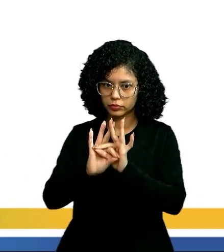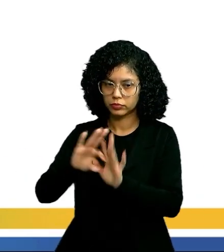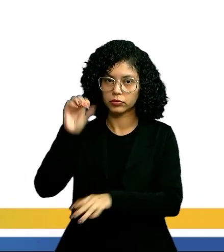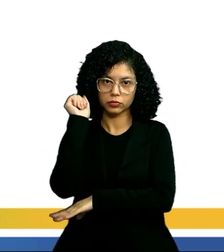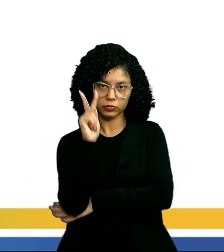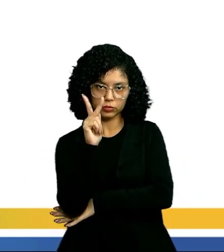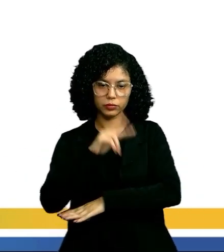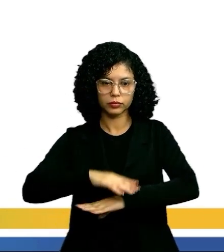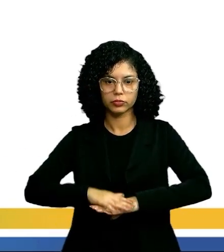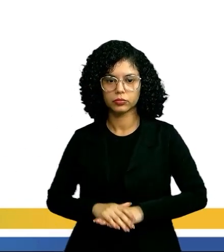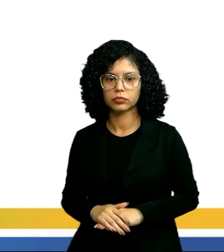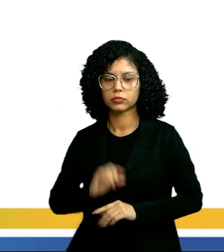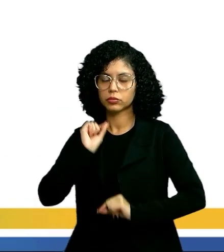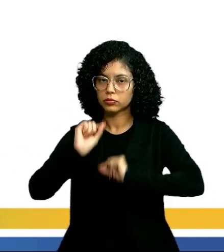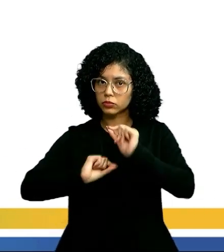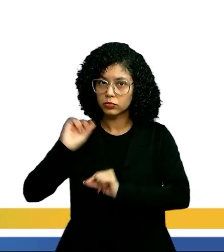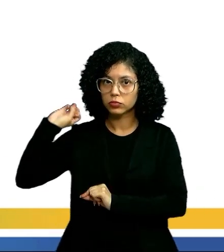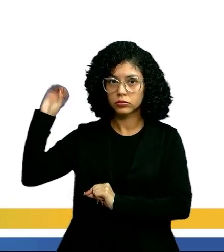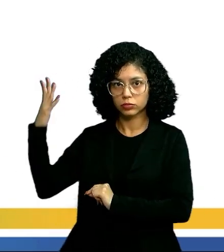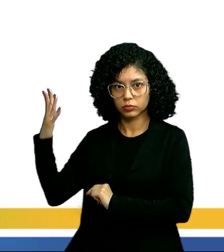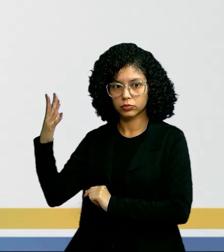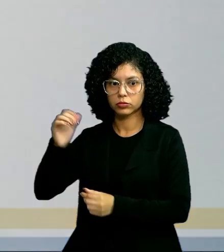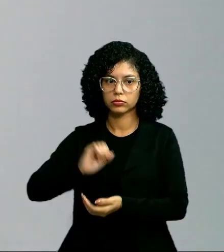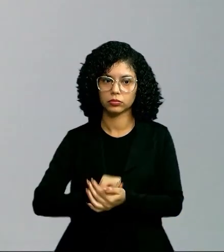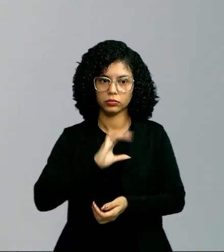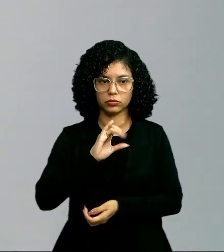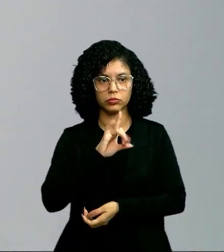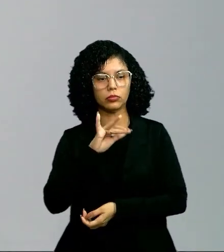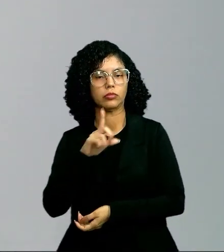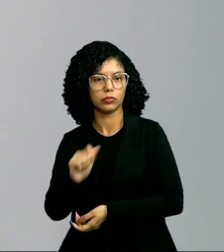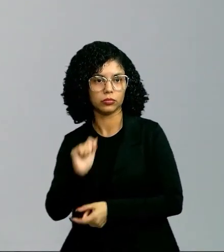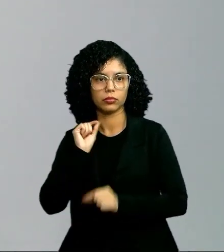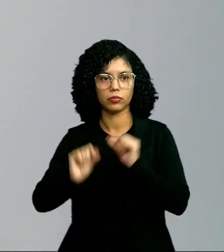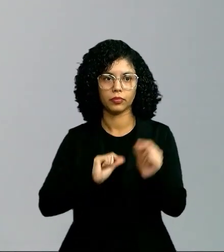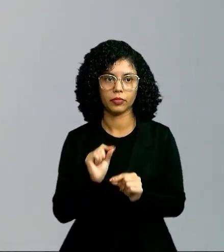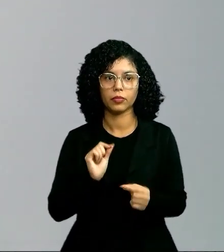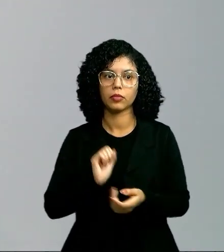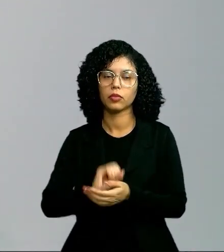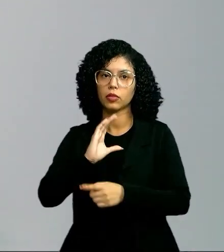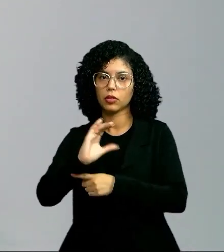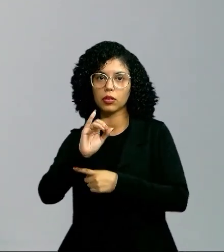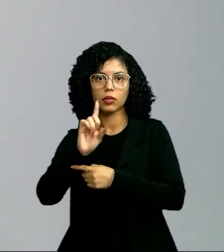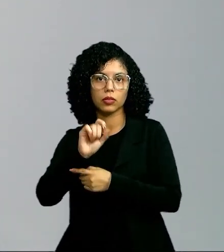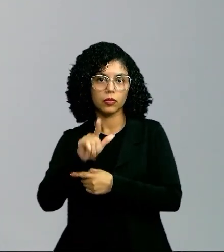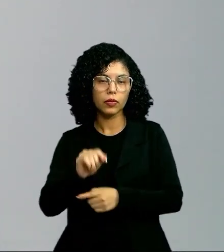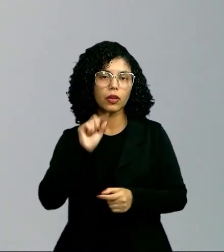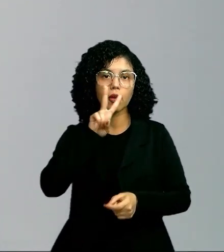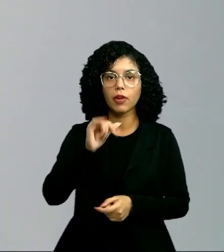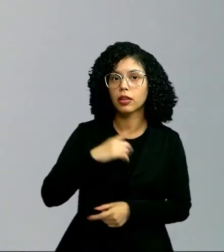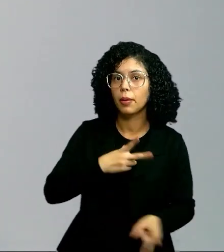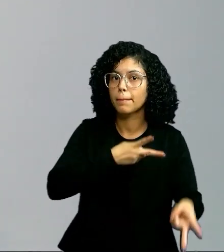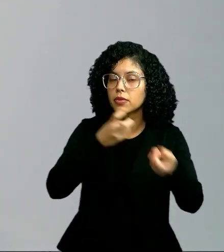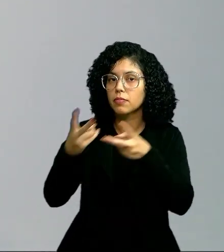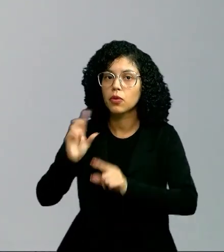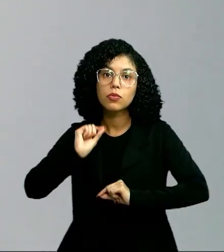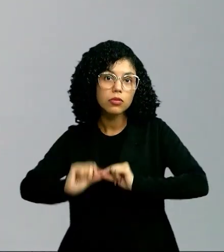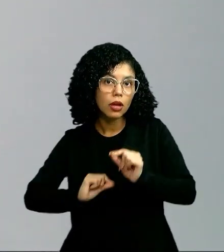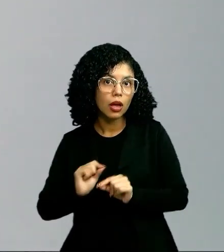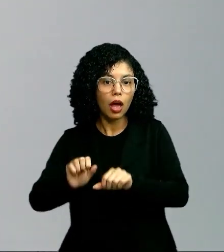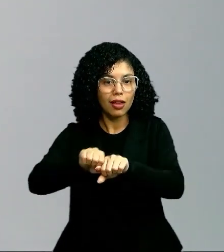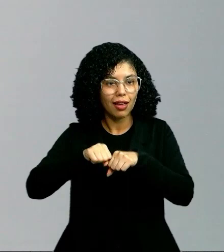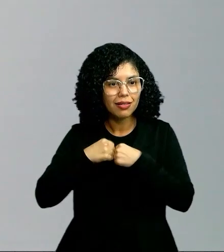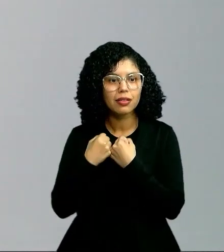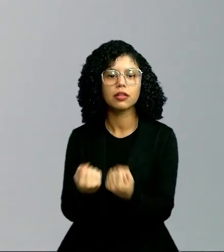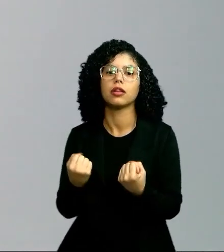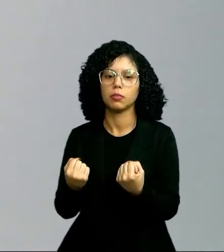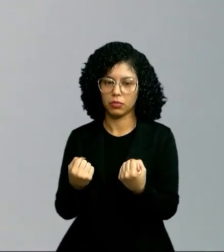ok? O que acontece em uma cisão homolítica? A cisão homolítica, vocês vão perceber que a quebra